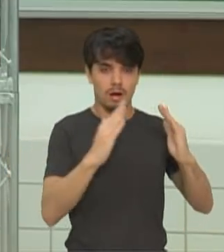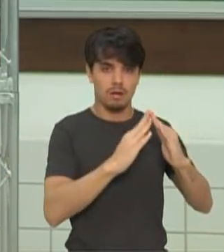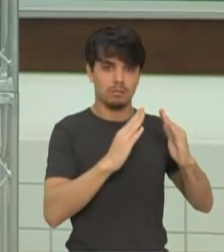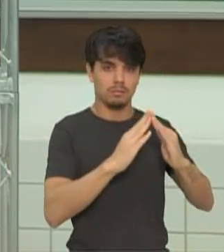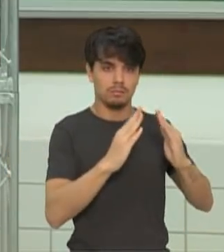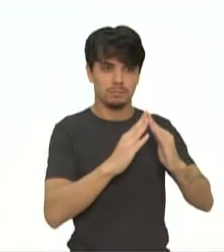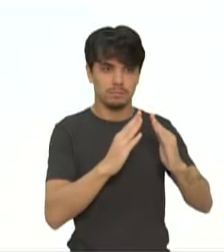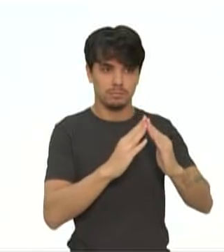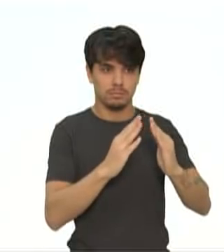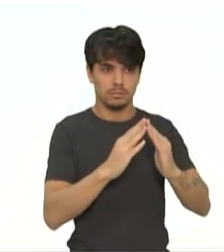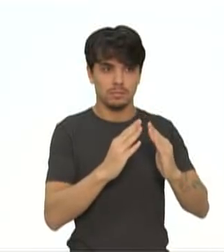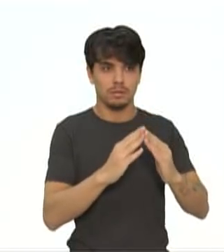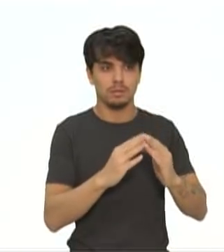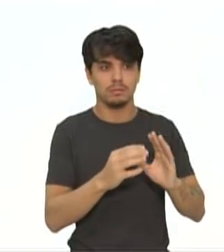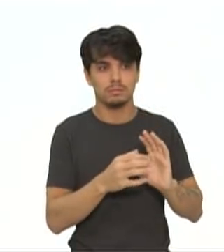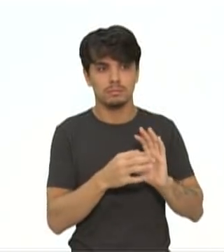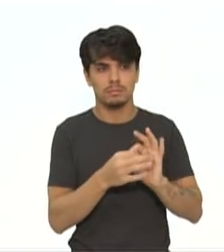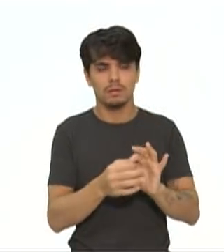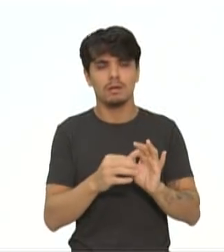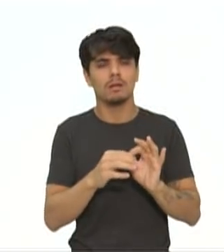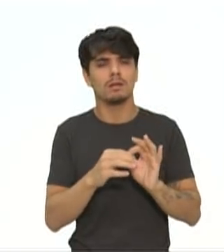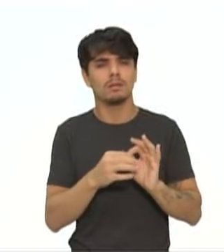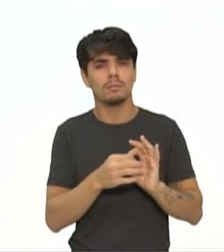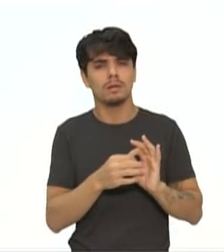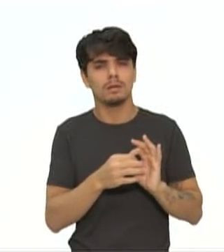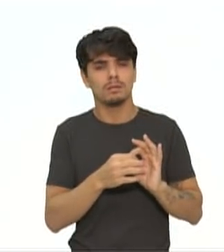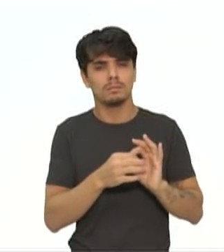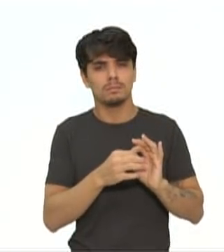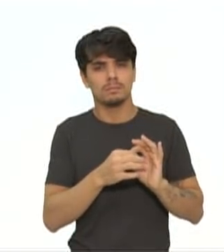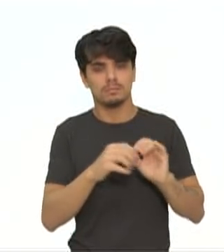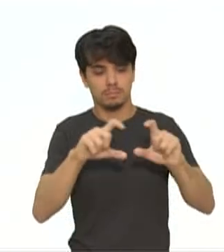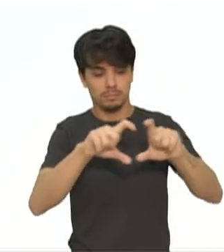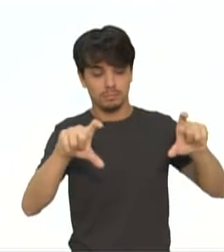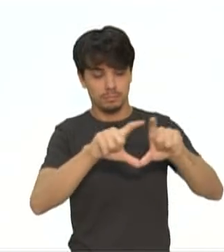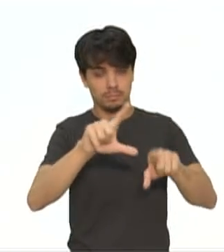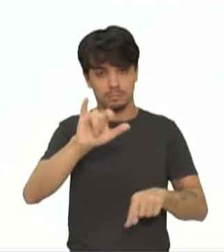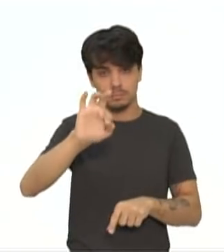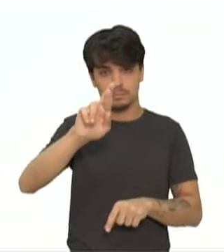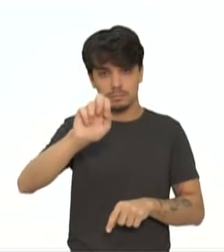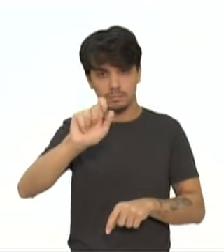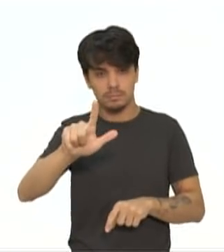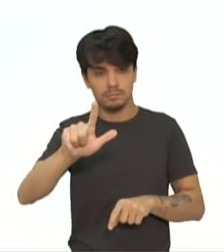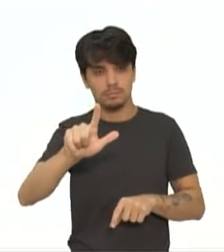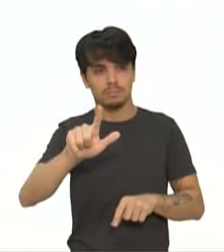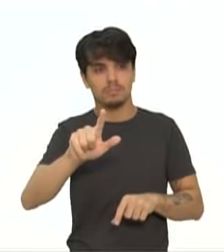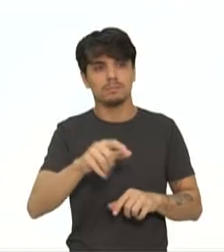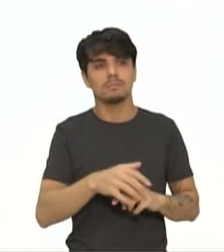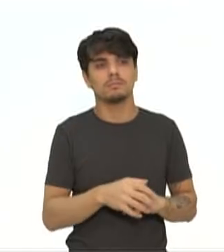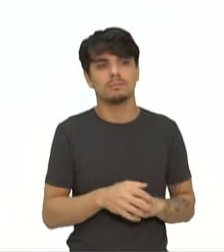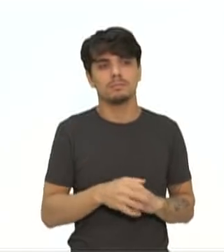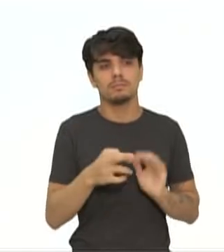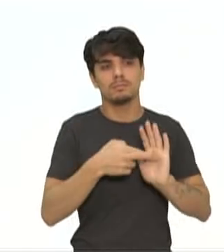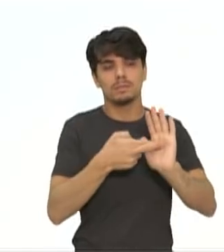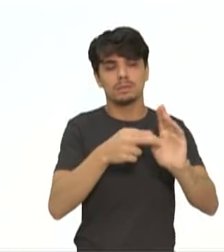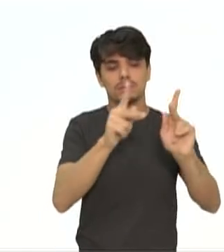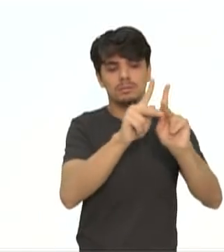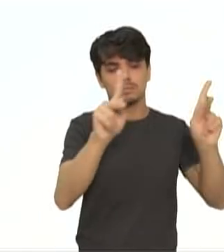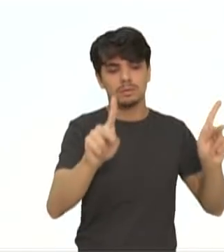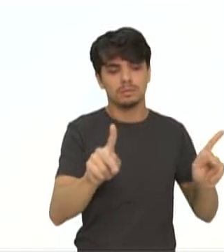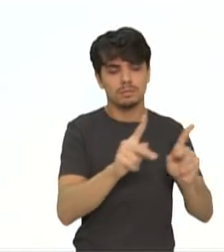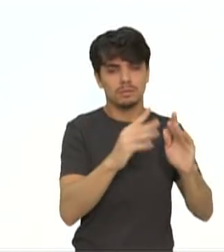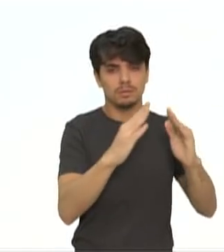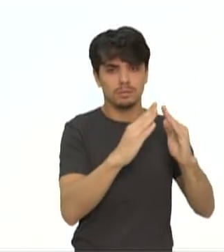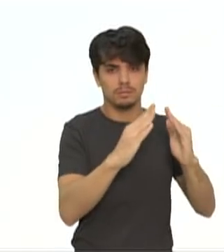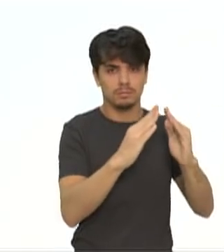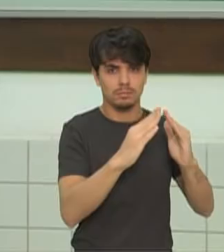a equação literal que representa o perímetro da casa na incógnita A. Então, vocês vão